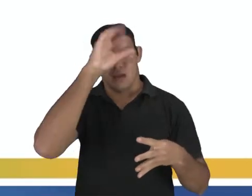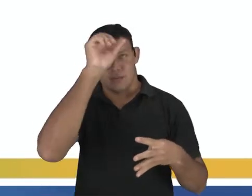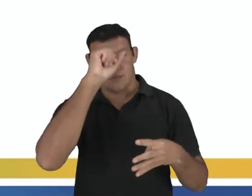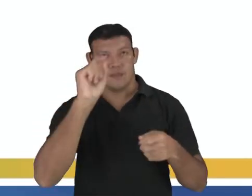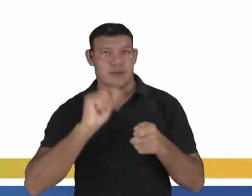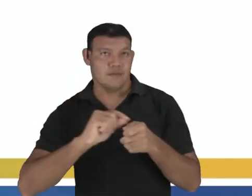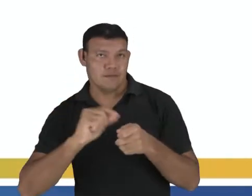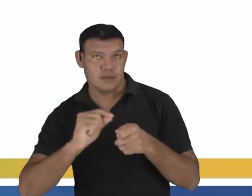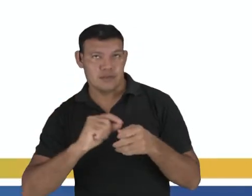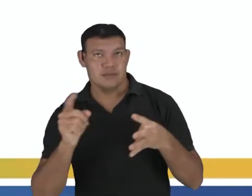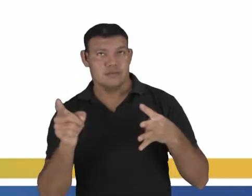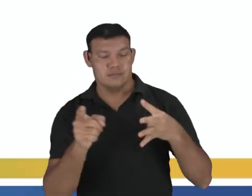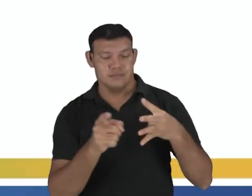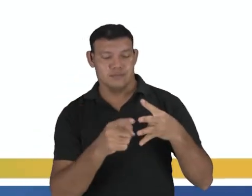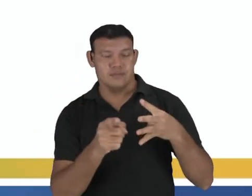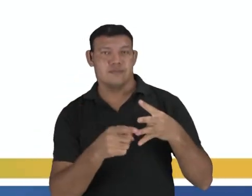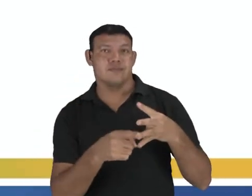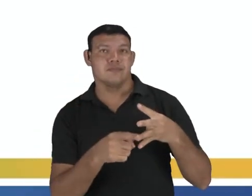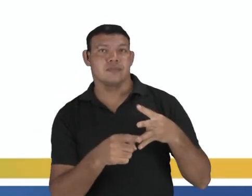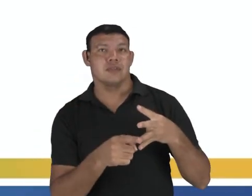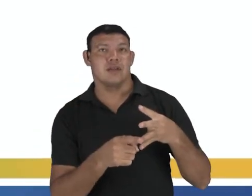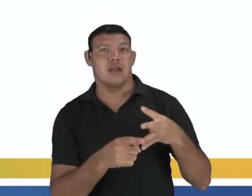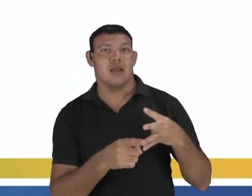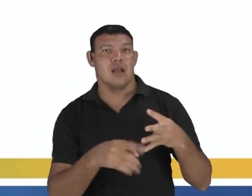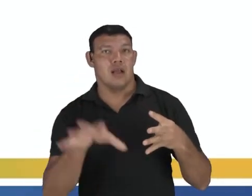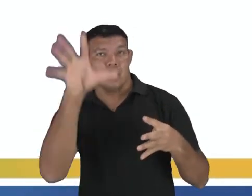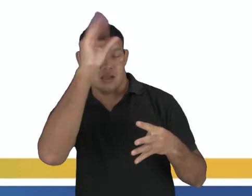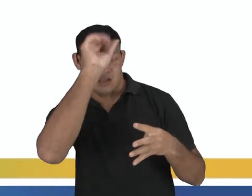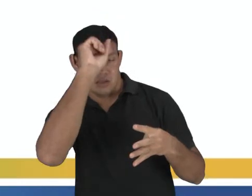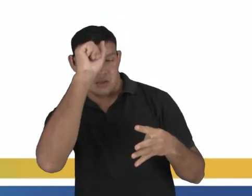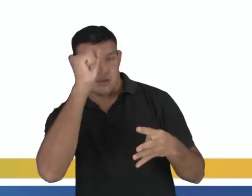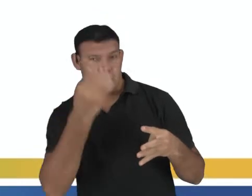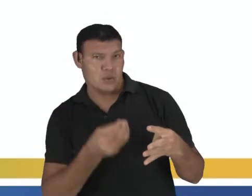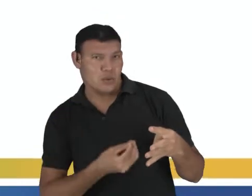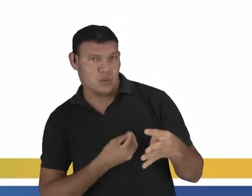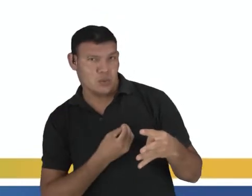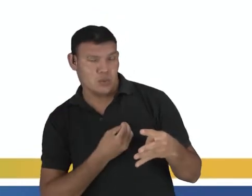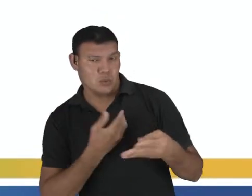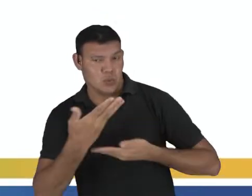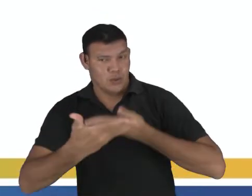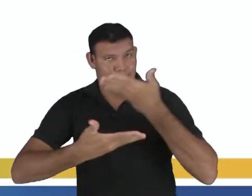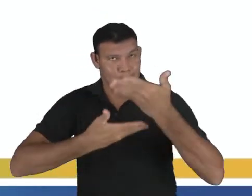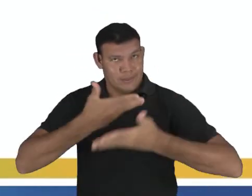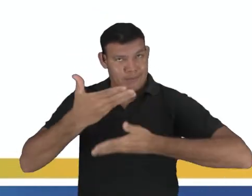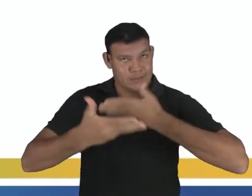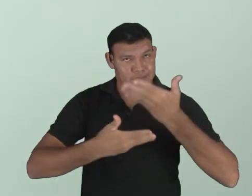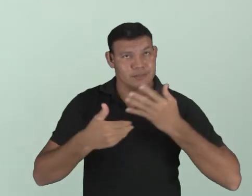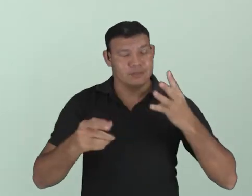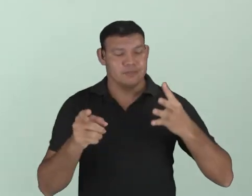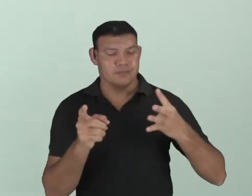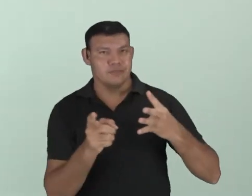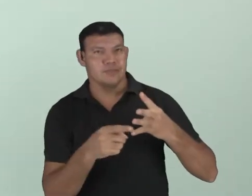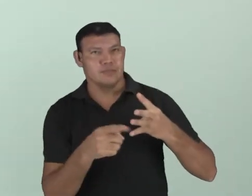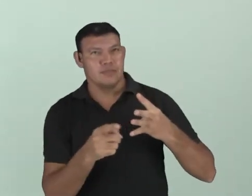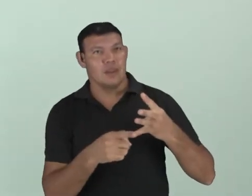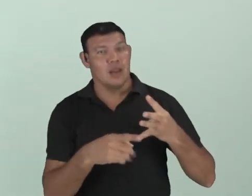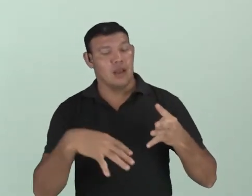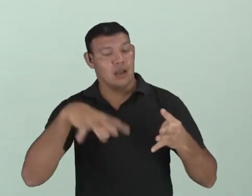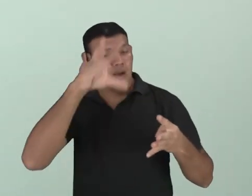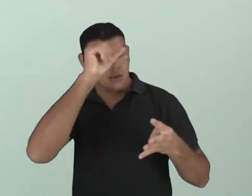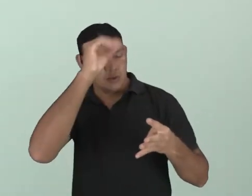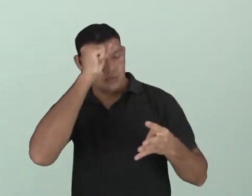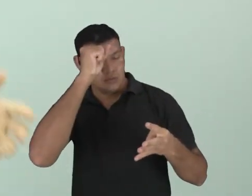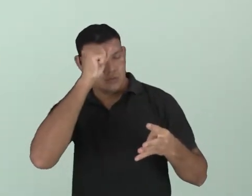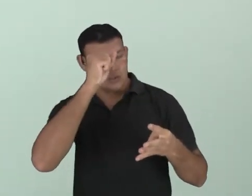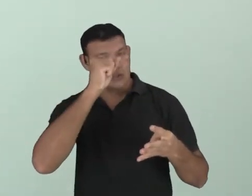a conviver. E o último, aprender a ser. Esse aprender a conhecer tem a ver com o ato inicial, as primeiras informações que